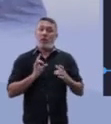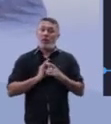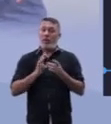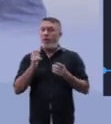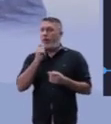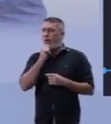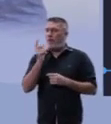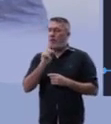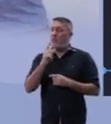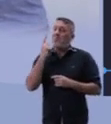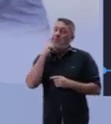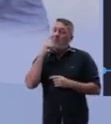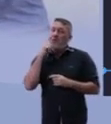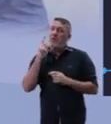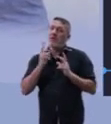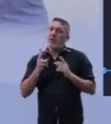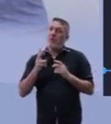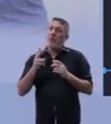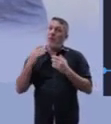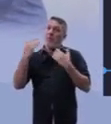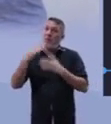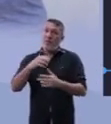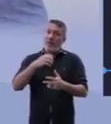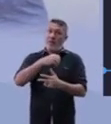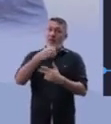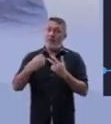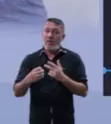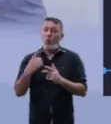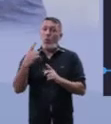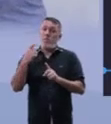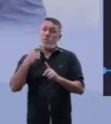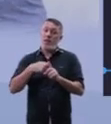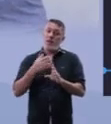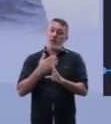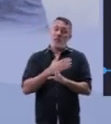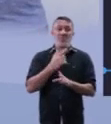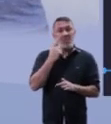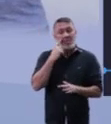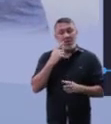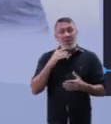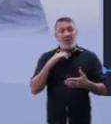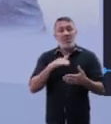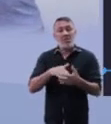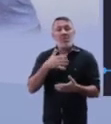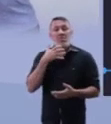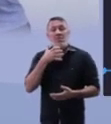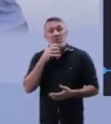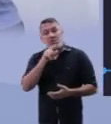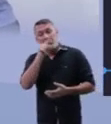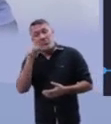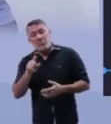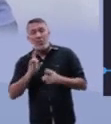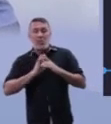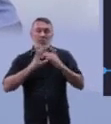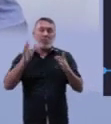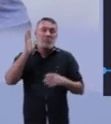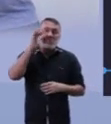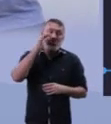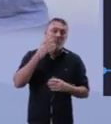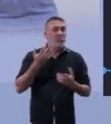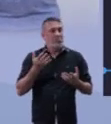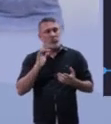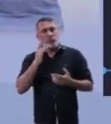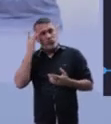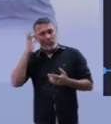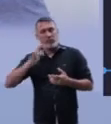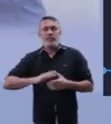liberado. Eles costumam liberar um mês antes da prova do Enem. Então, talvez eles ainda liberam nesse finalzinho deste